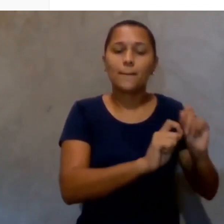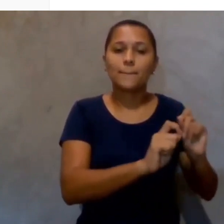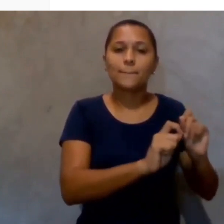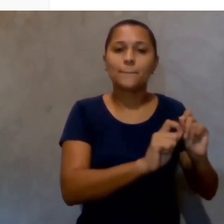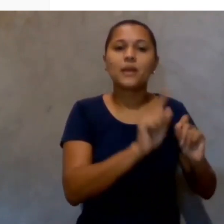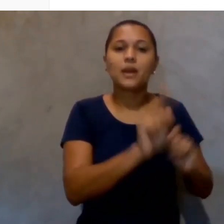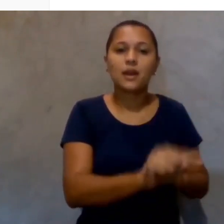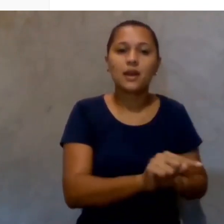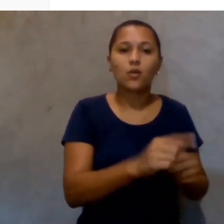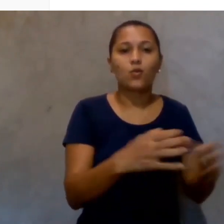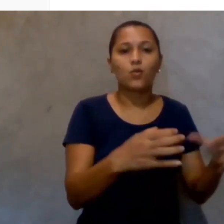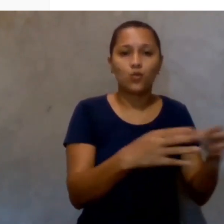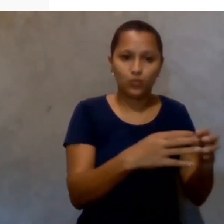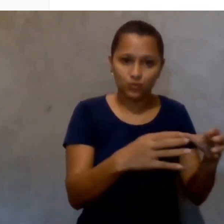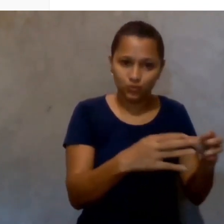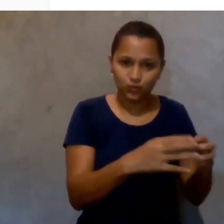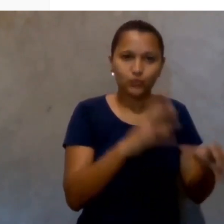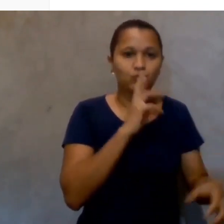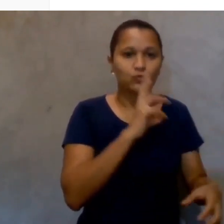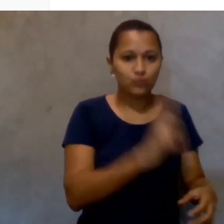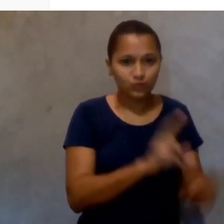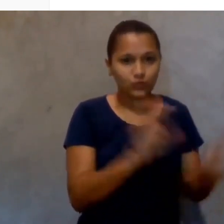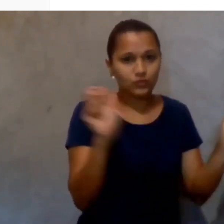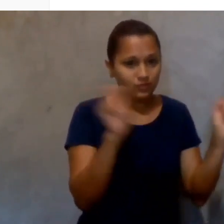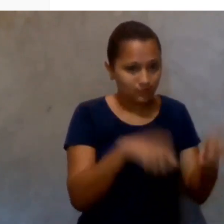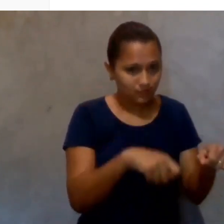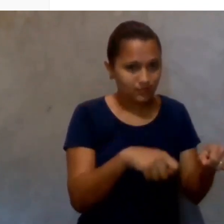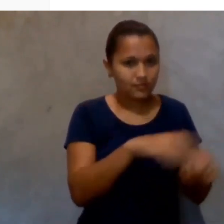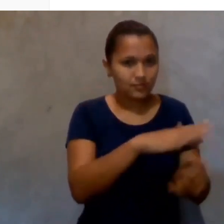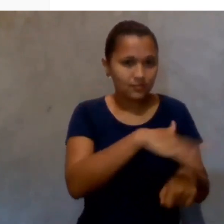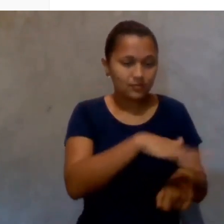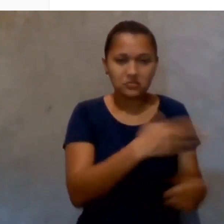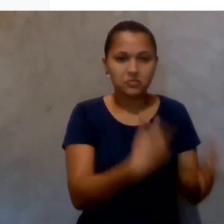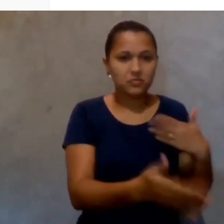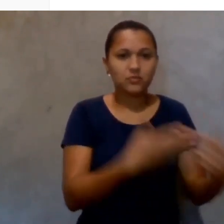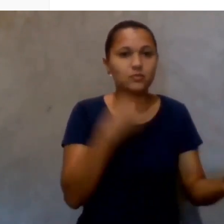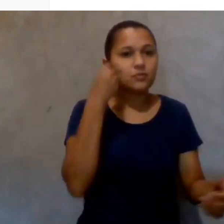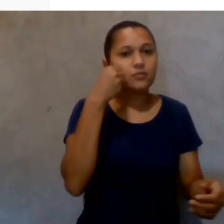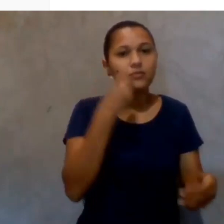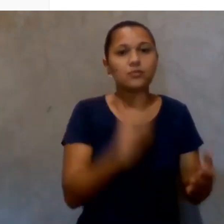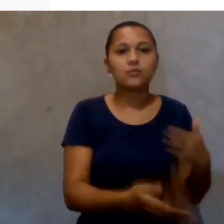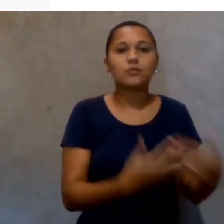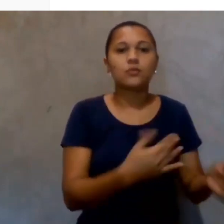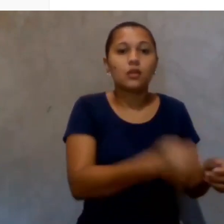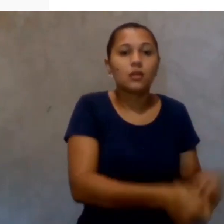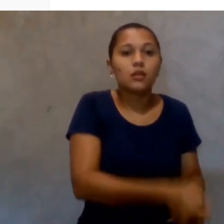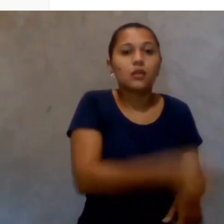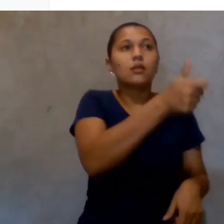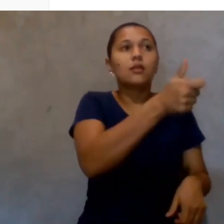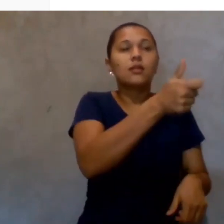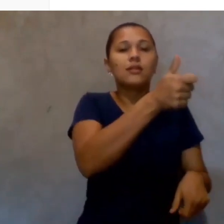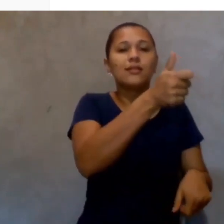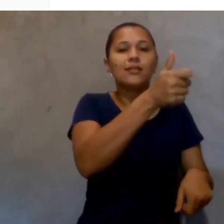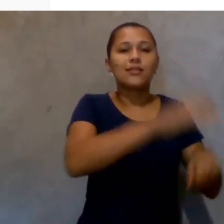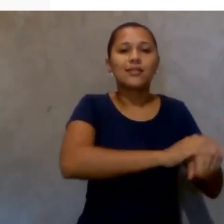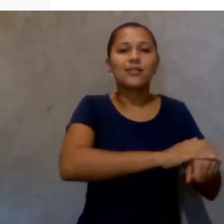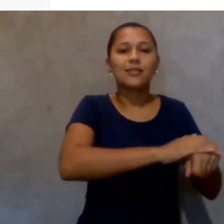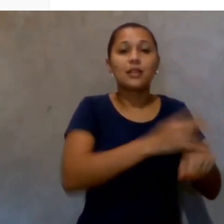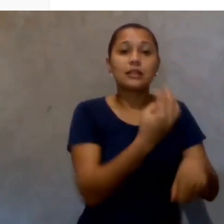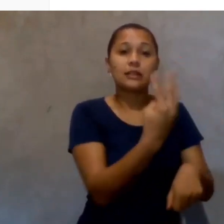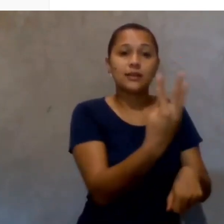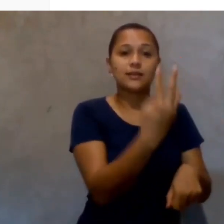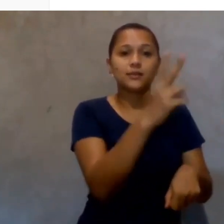nós podemos chegar no seguinte conjunto que vai representar o meu espaço amostral. Como o meu experimento é o lançamento de uma moeda